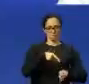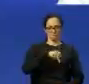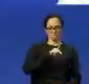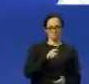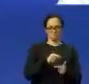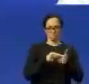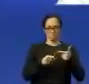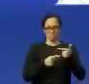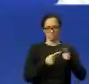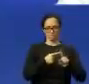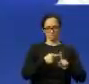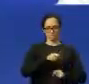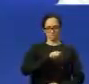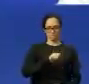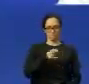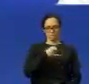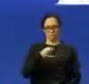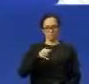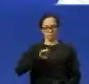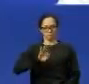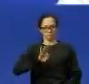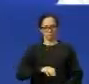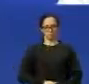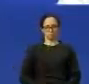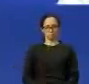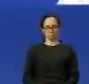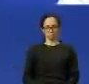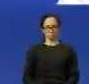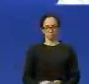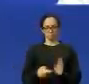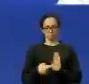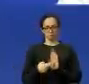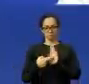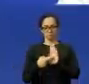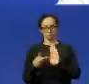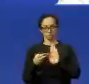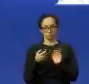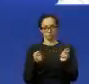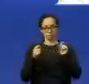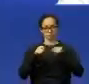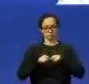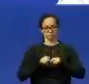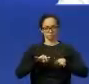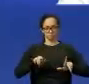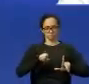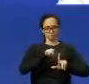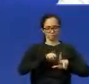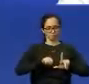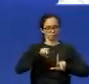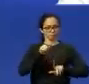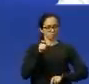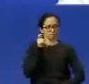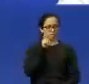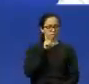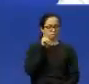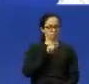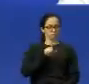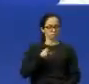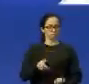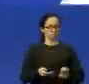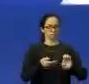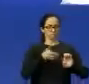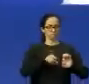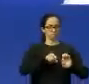P mais A menos B. E representando isso no plano, nós vamos ter o ramo de uma hipérbole. Então chegamos para a alternativa